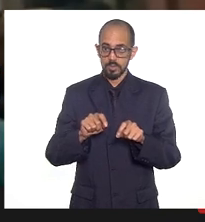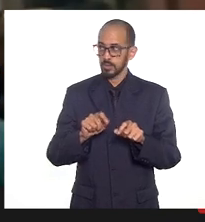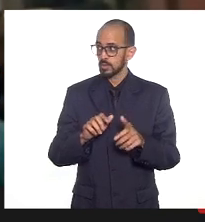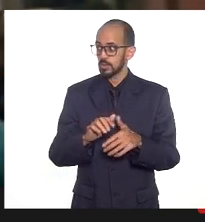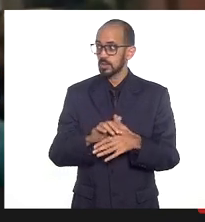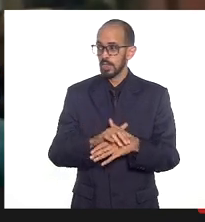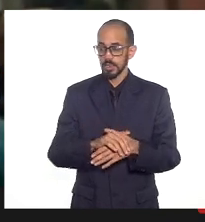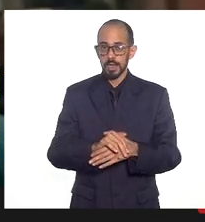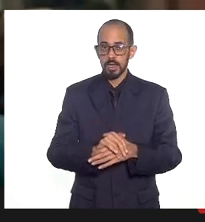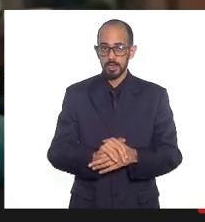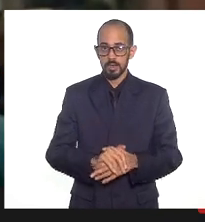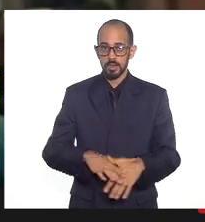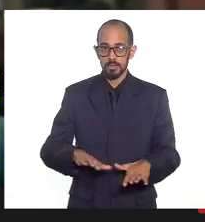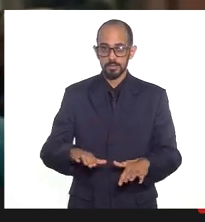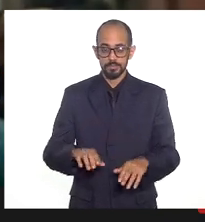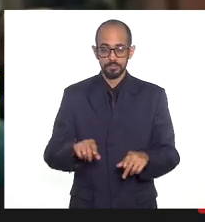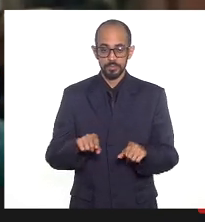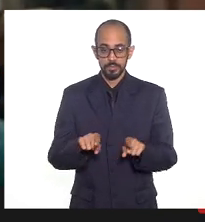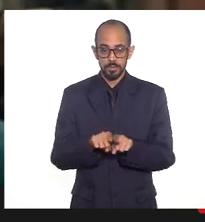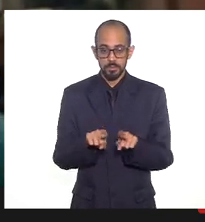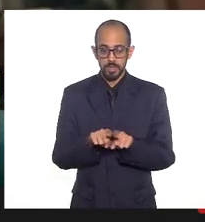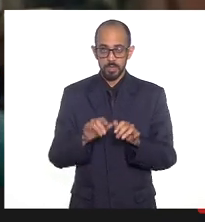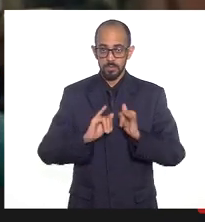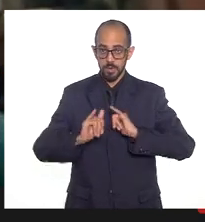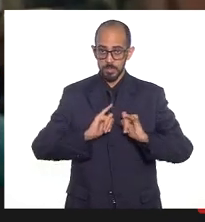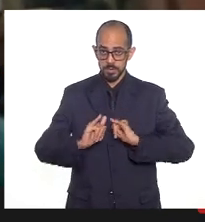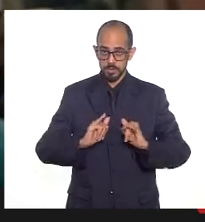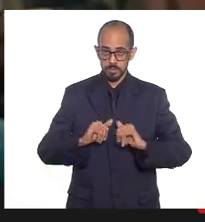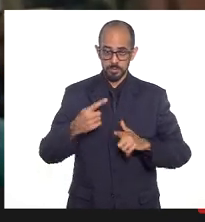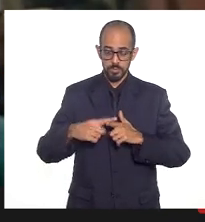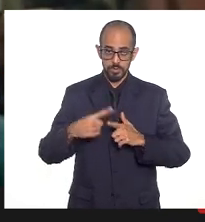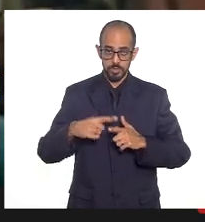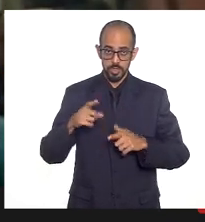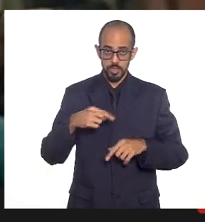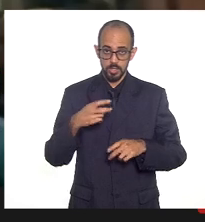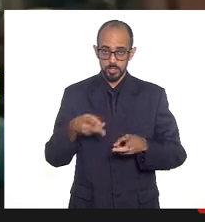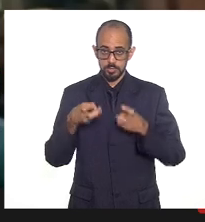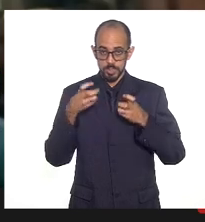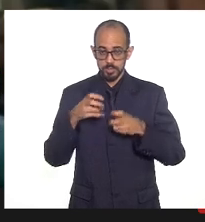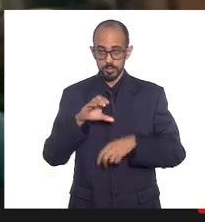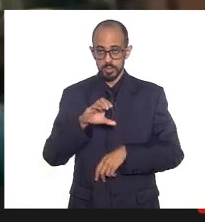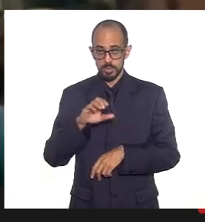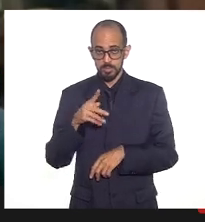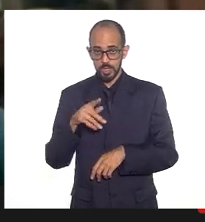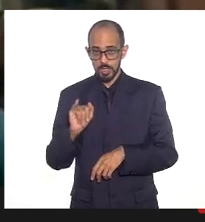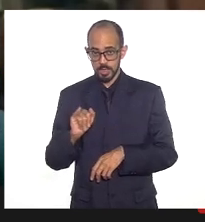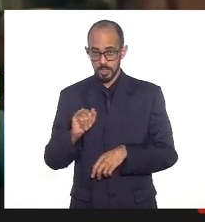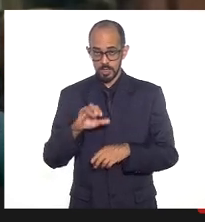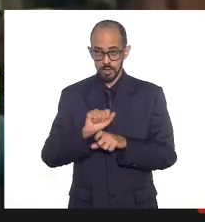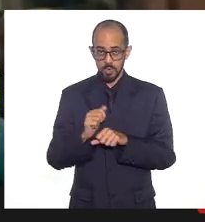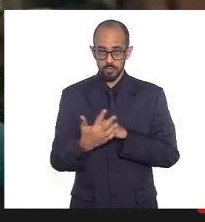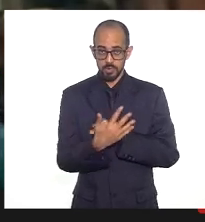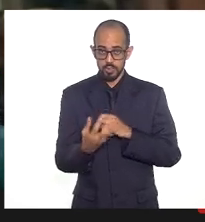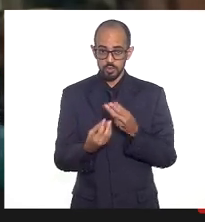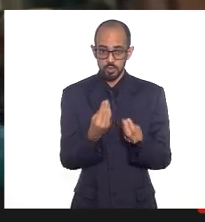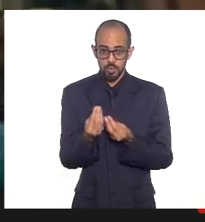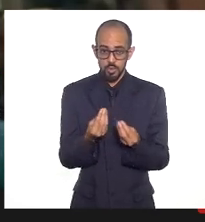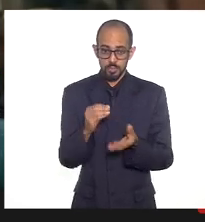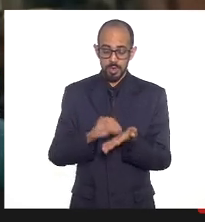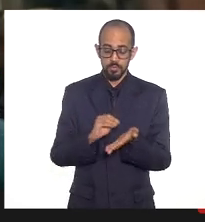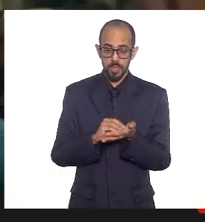sobre isso, que é a agenda da desinformação, né? A gente está vendo aí na CPI da Covid o quanto que a